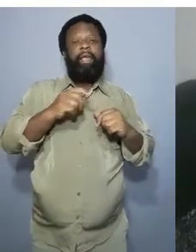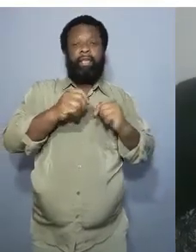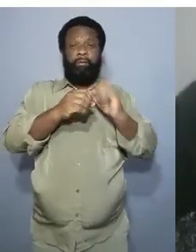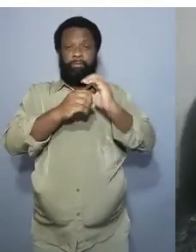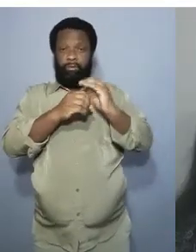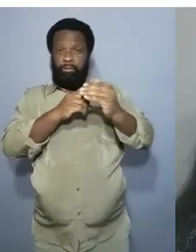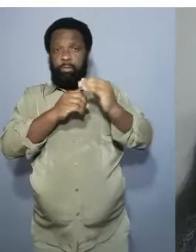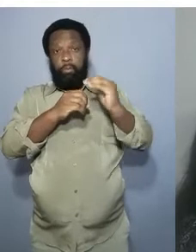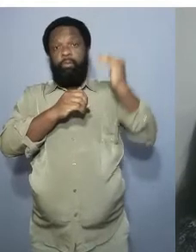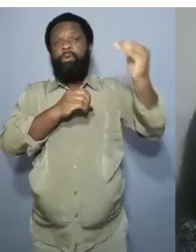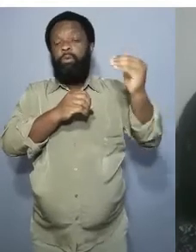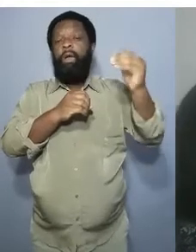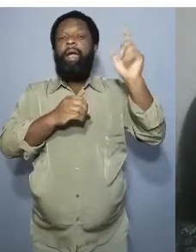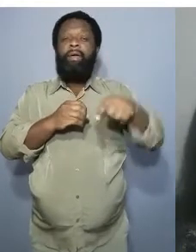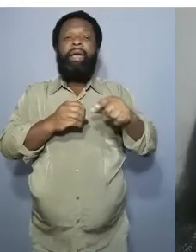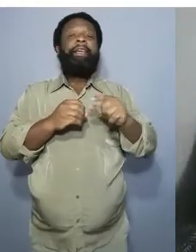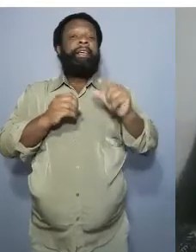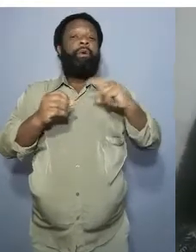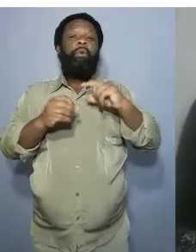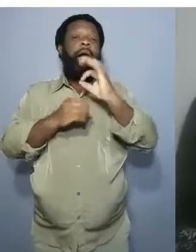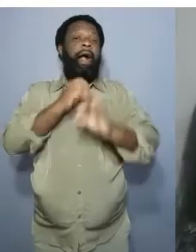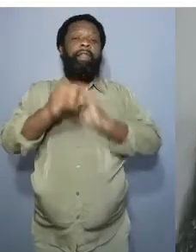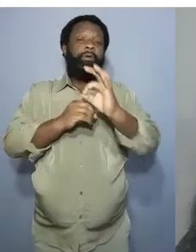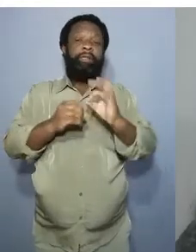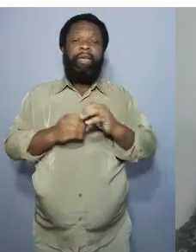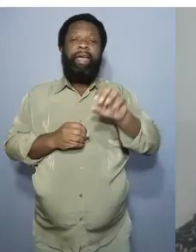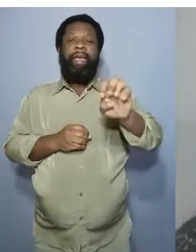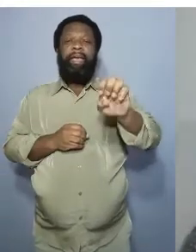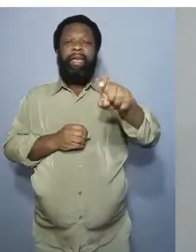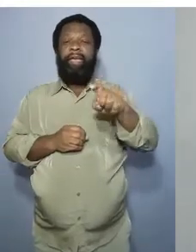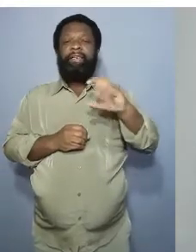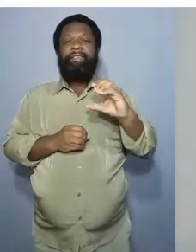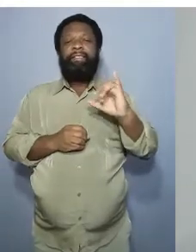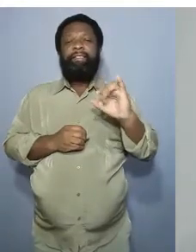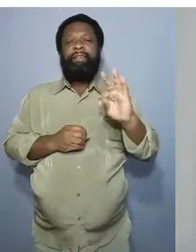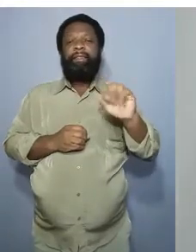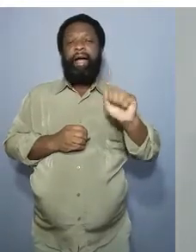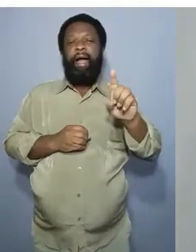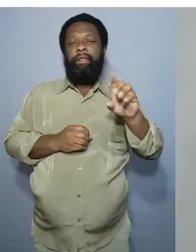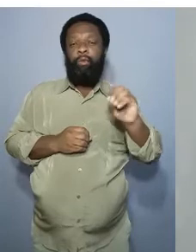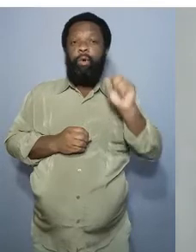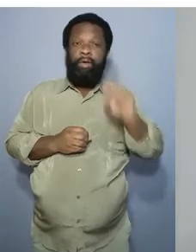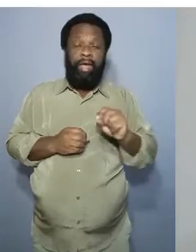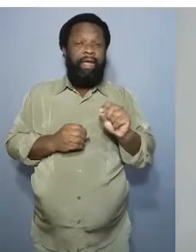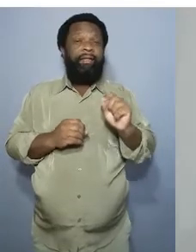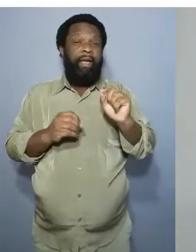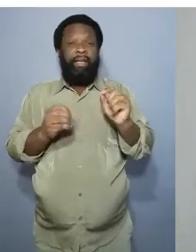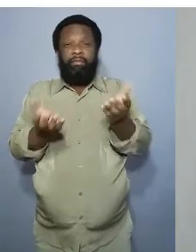que mudaram para um nível mais energético, nós estamos falando de um átomo que está no estado excitado, que é um